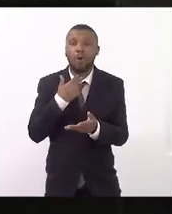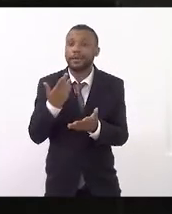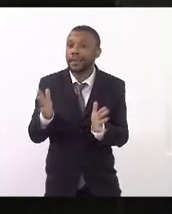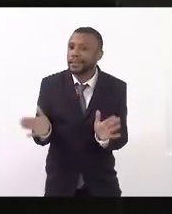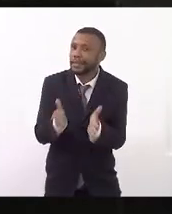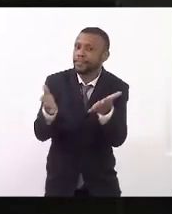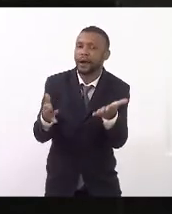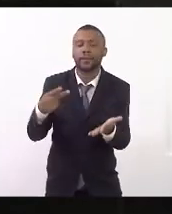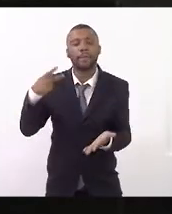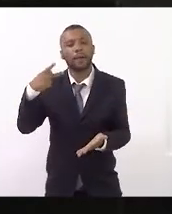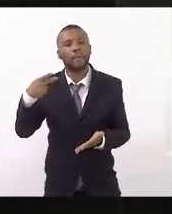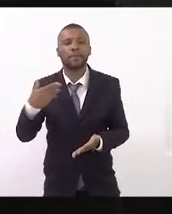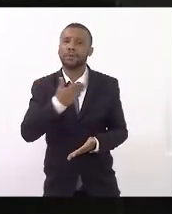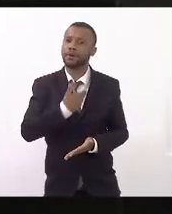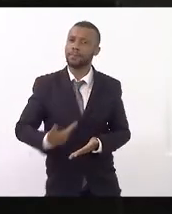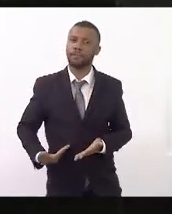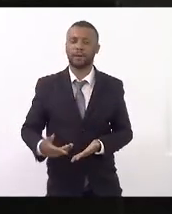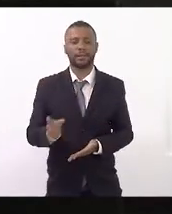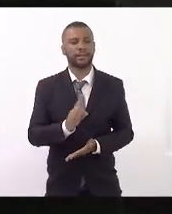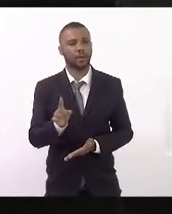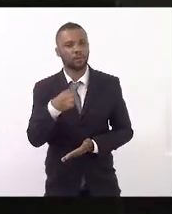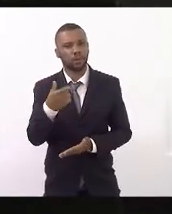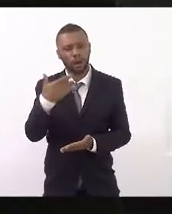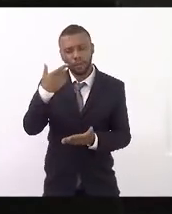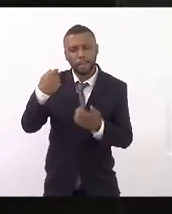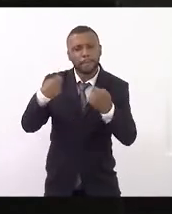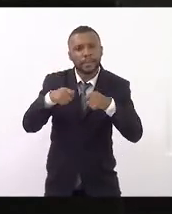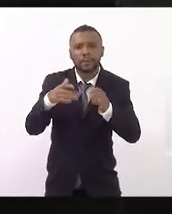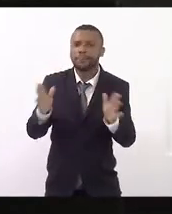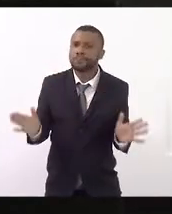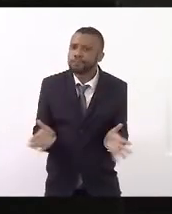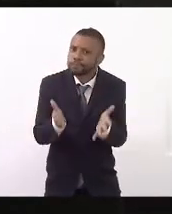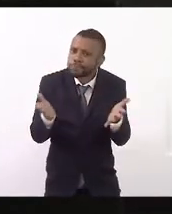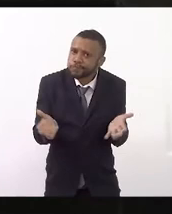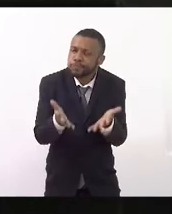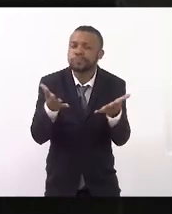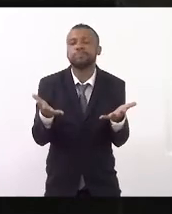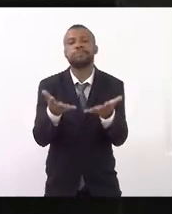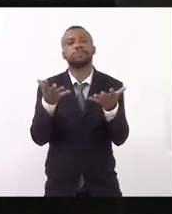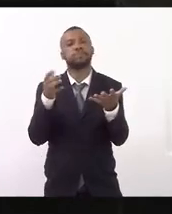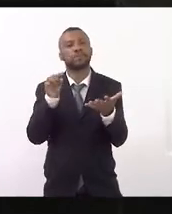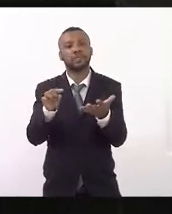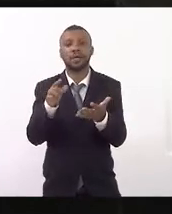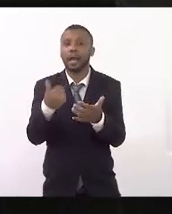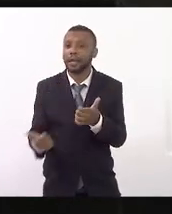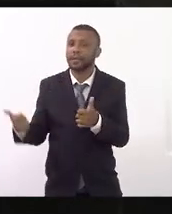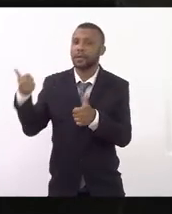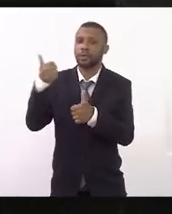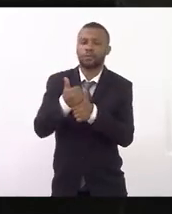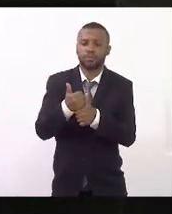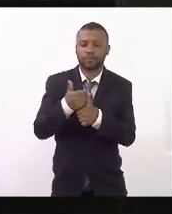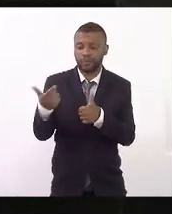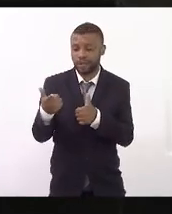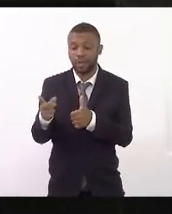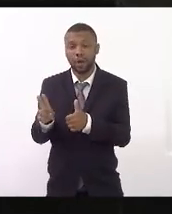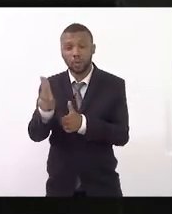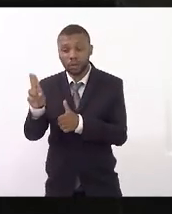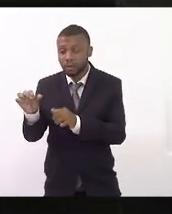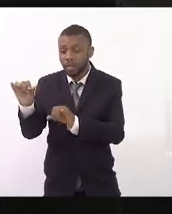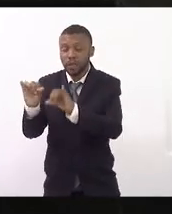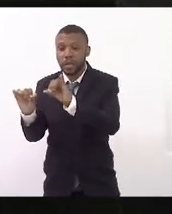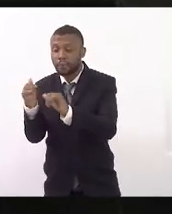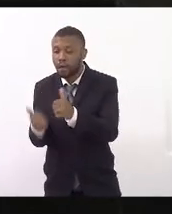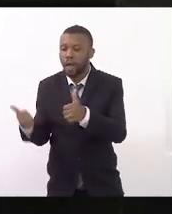incentivada. Pelo contrário, precisamos ressaltar que essa substituição ocorra por